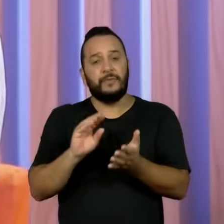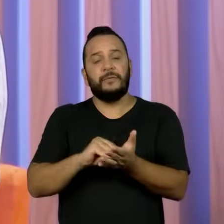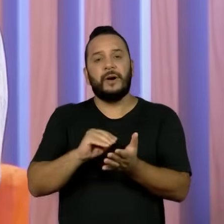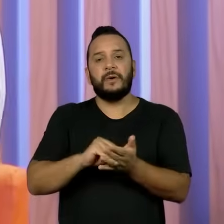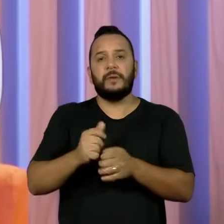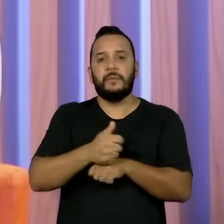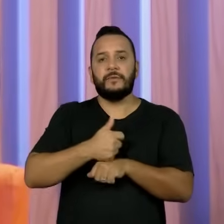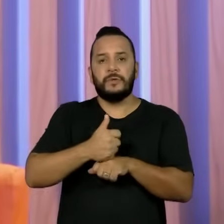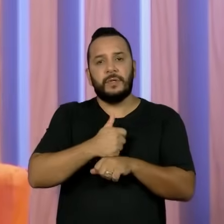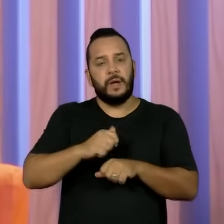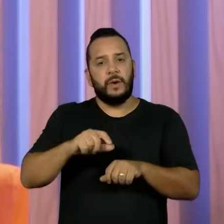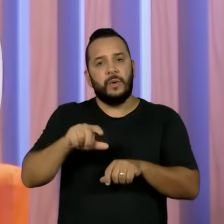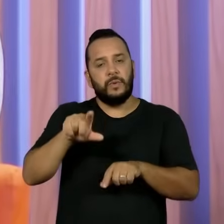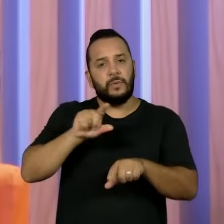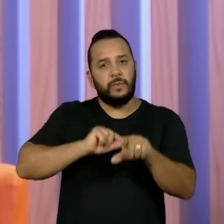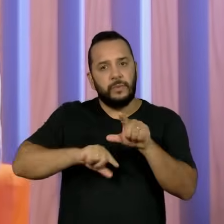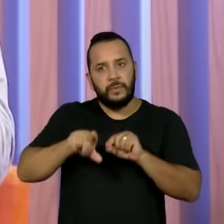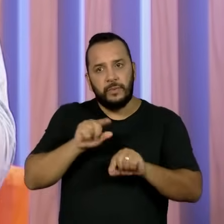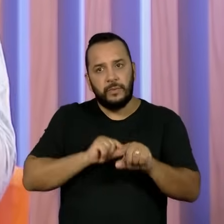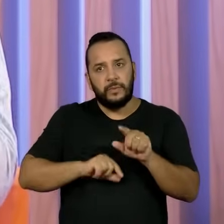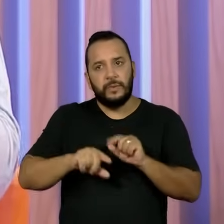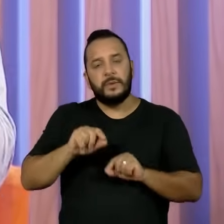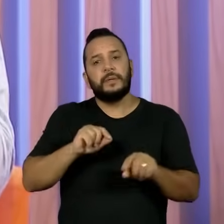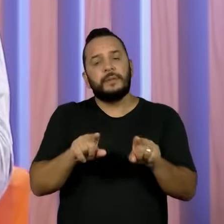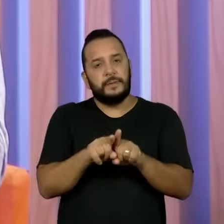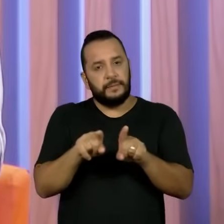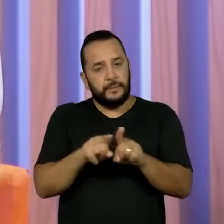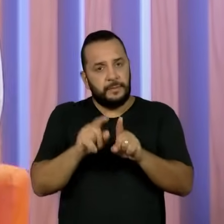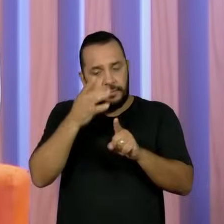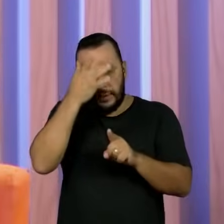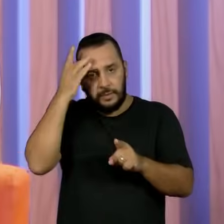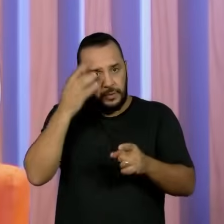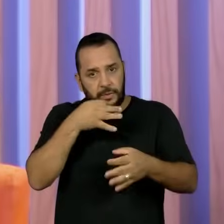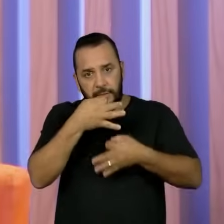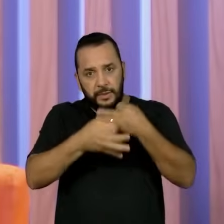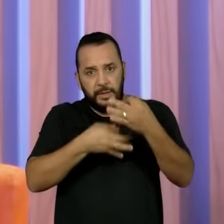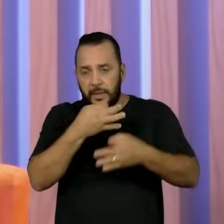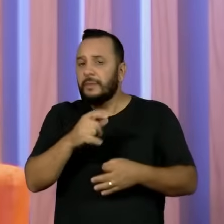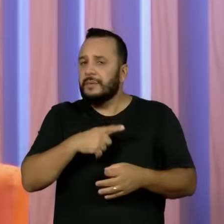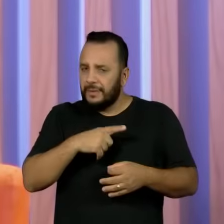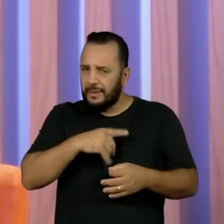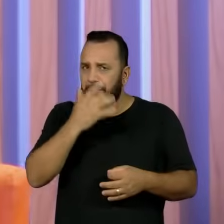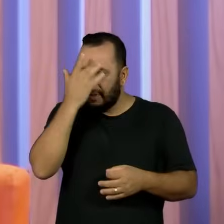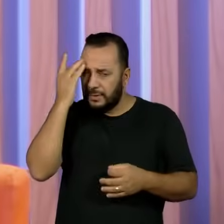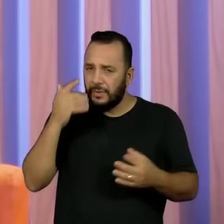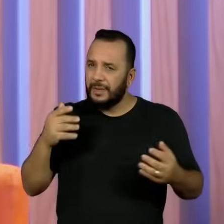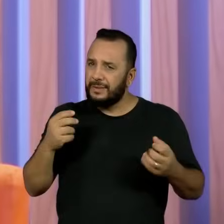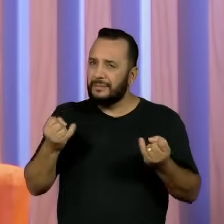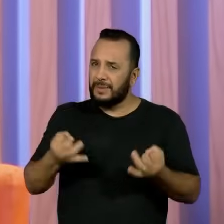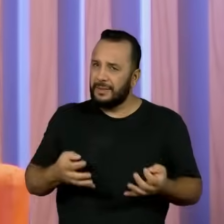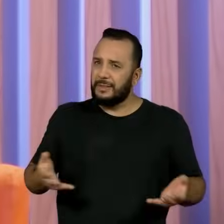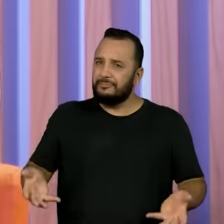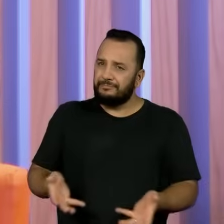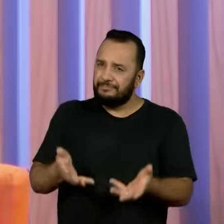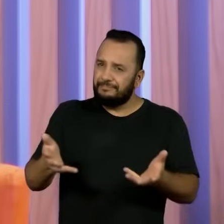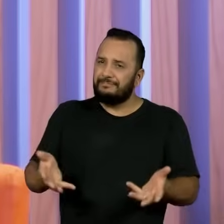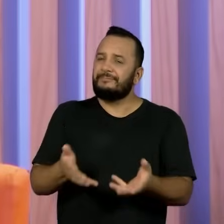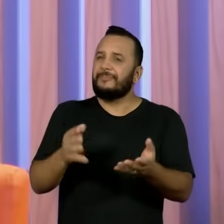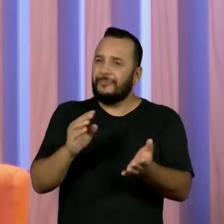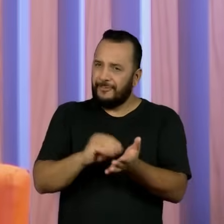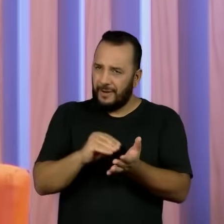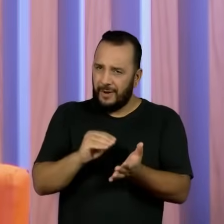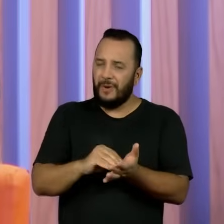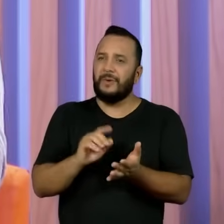ainda, ouvir mais o público, né? Porque a gente já tem pessoas comentando, falando e fomentando a necessidade desse tipo de entrega, né, para